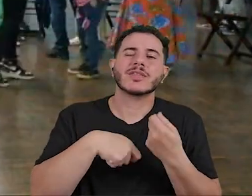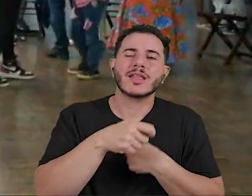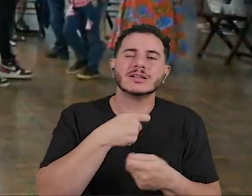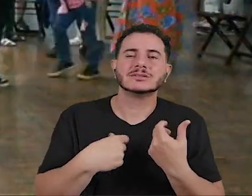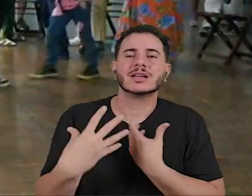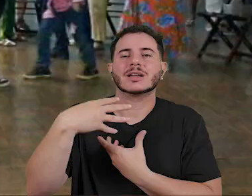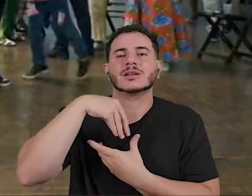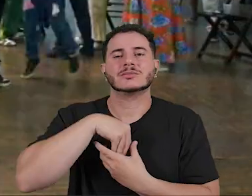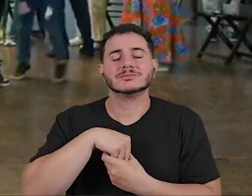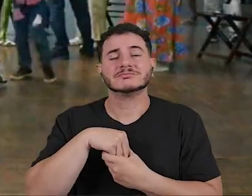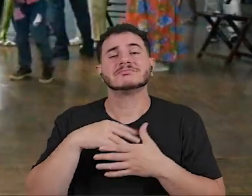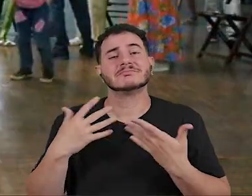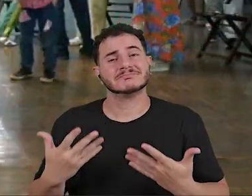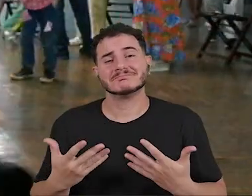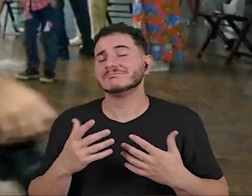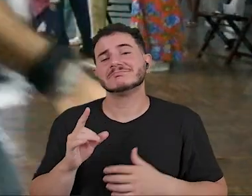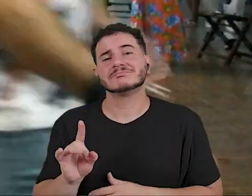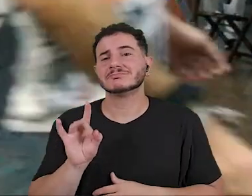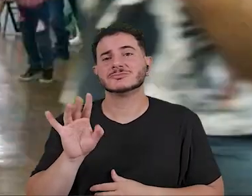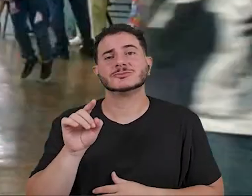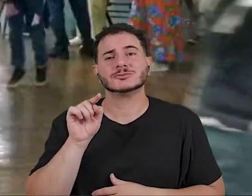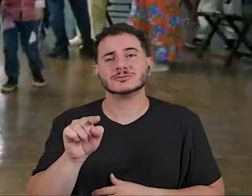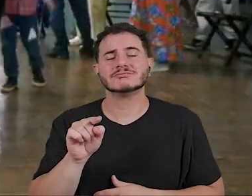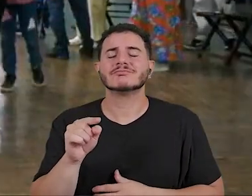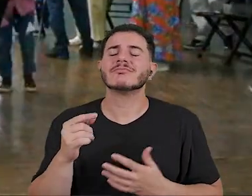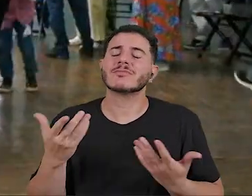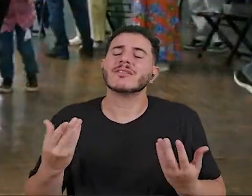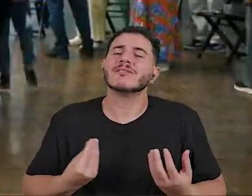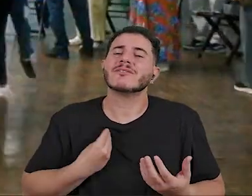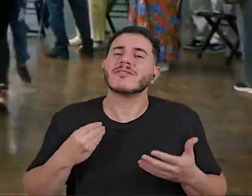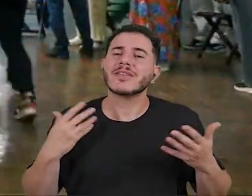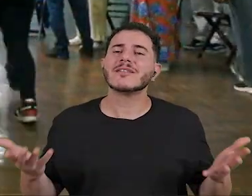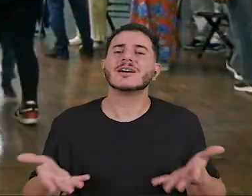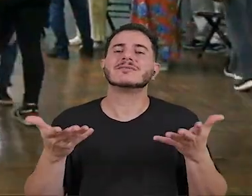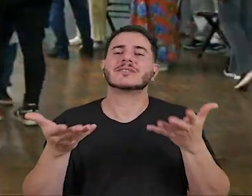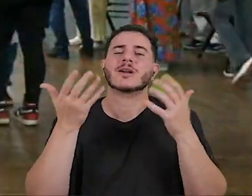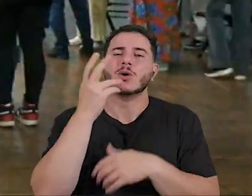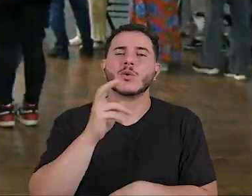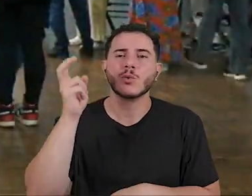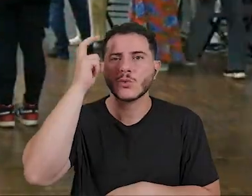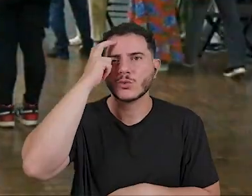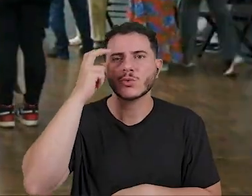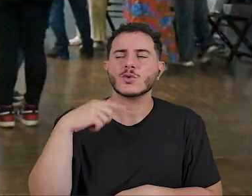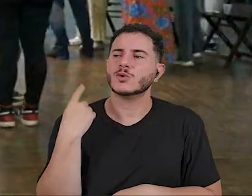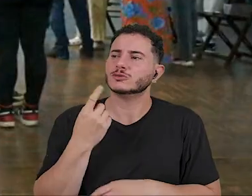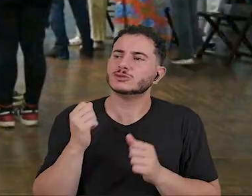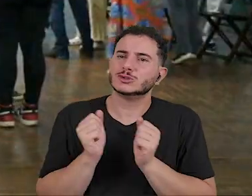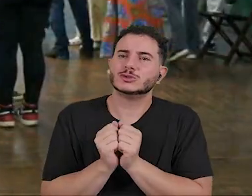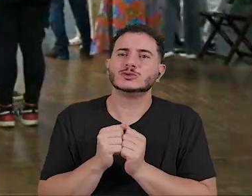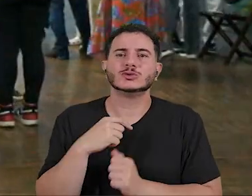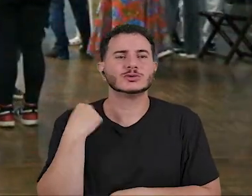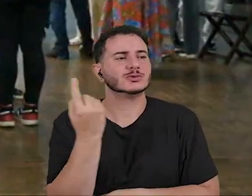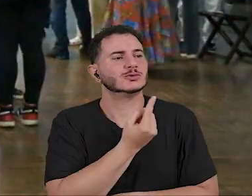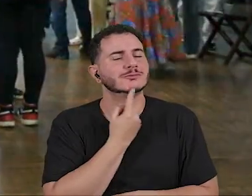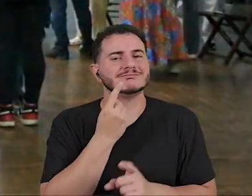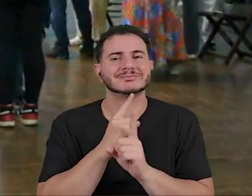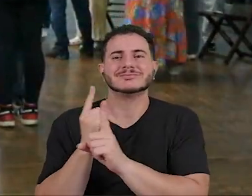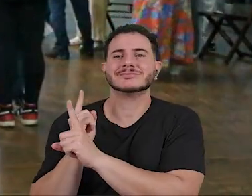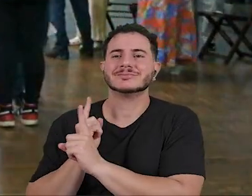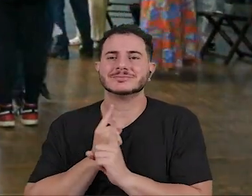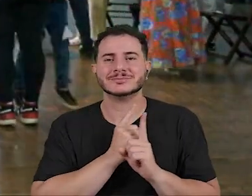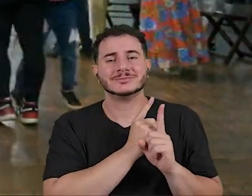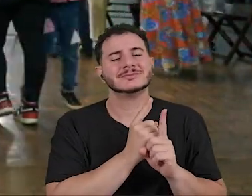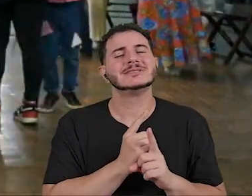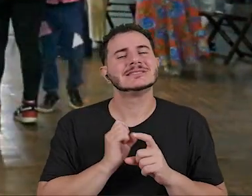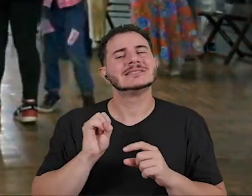cultura que faz a gente se encontrar. Estamos aqui junto hoje. Que isso aconteça muitas e muitas vezes nas nossas vidas. Vamos